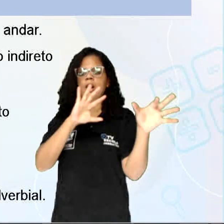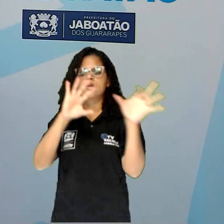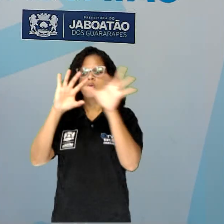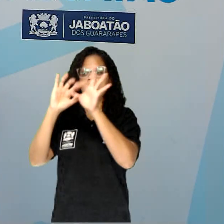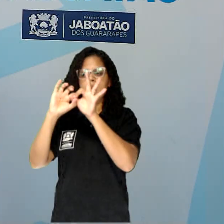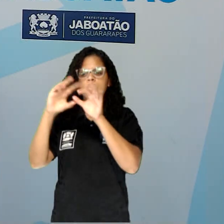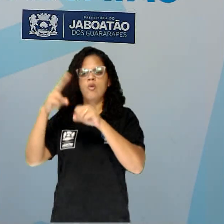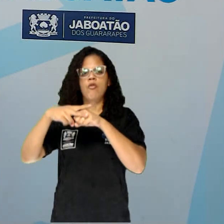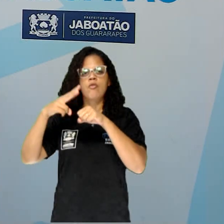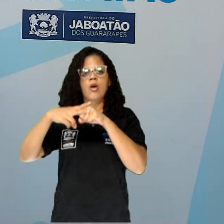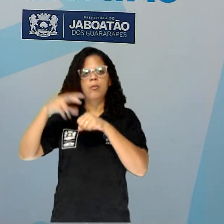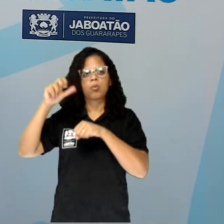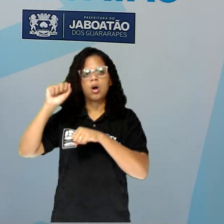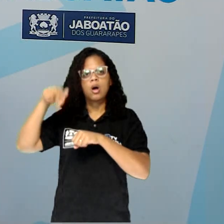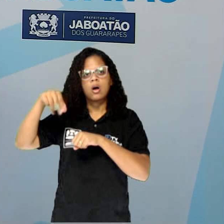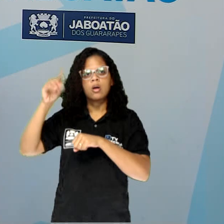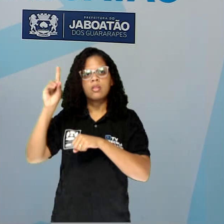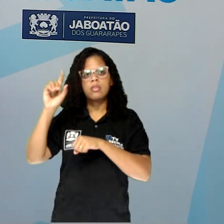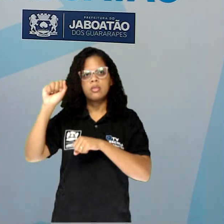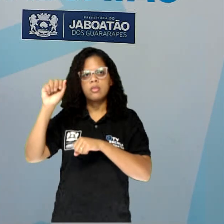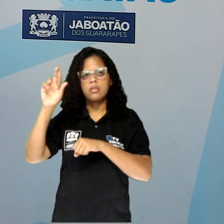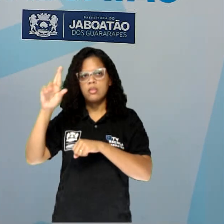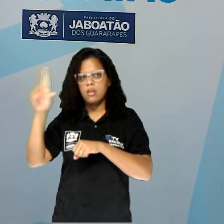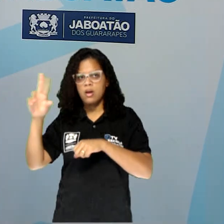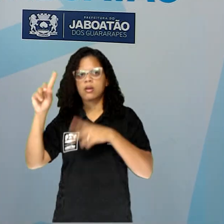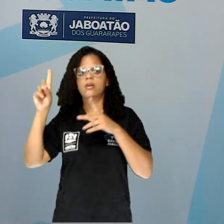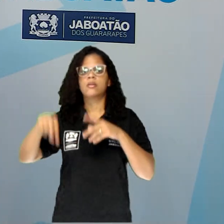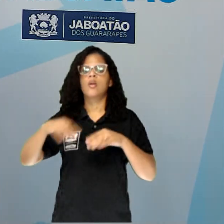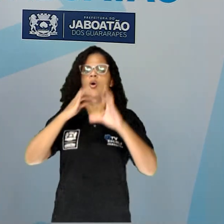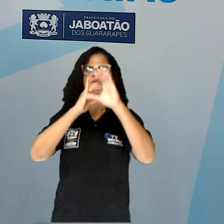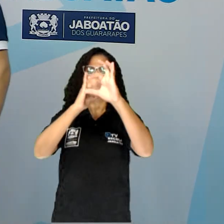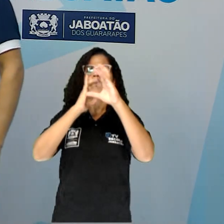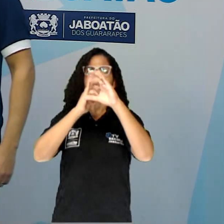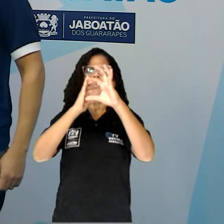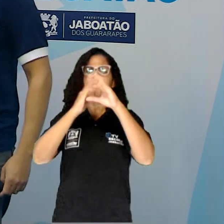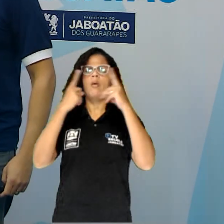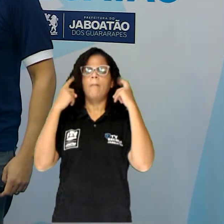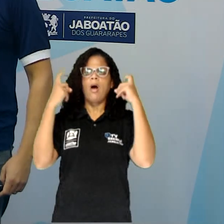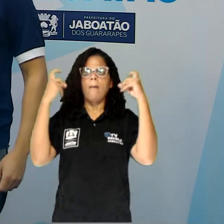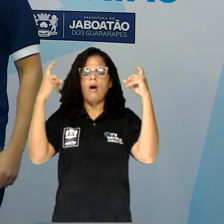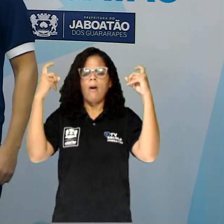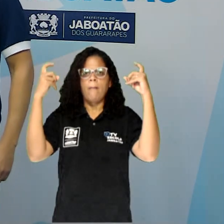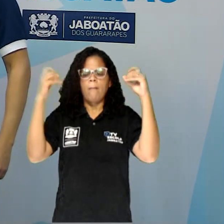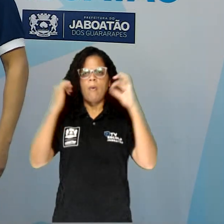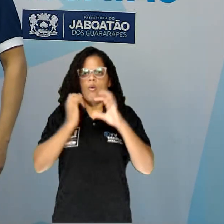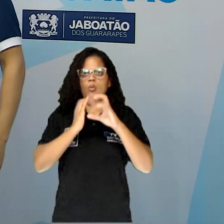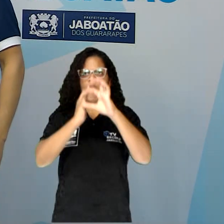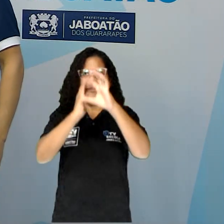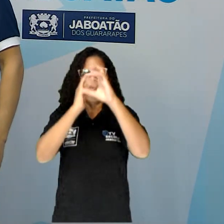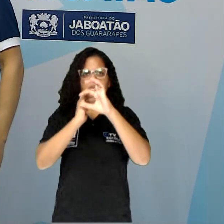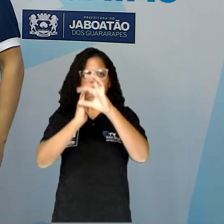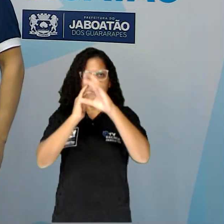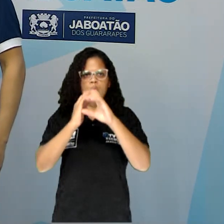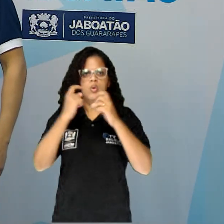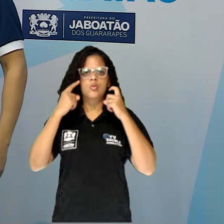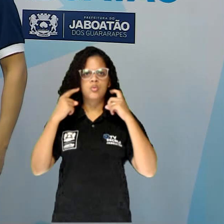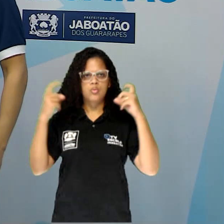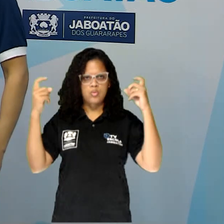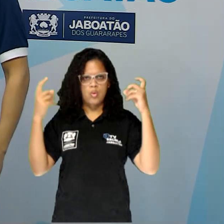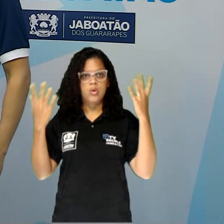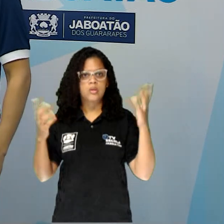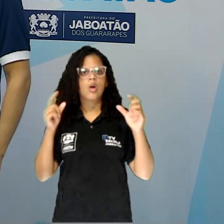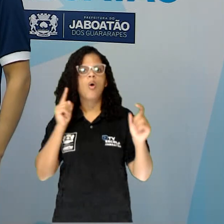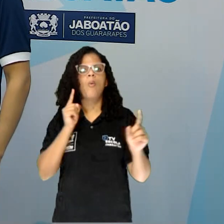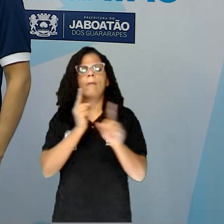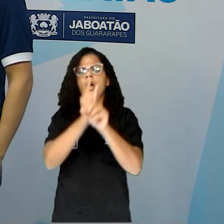No Brasil de cima, anda as trombetas em alto som. Para localizar o sujeito, super tranquilo. A gente